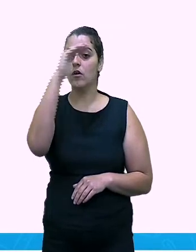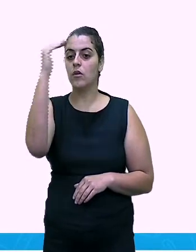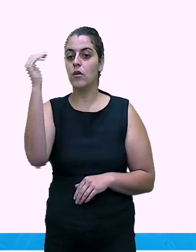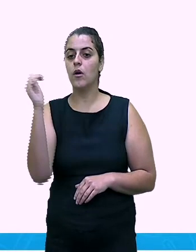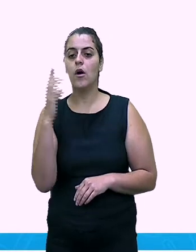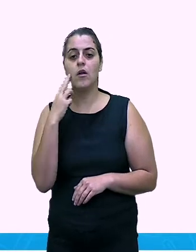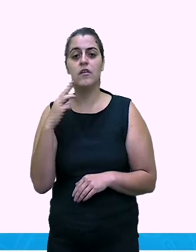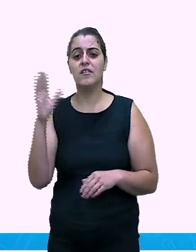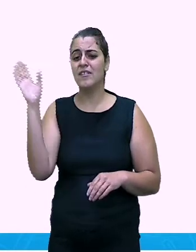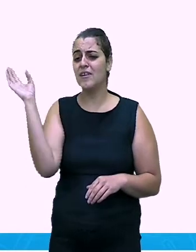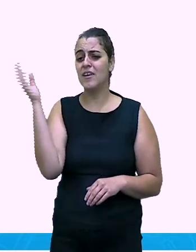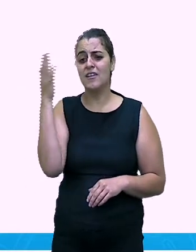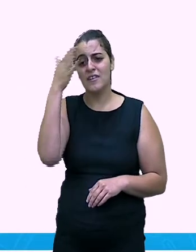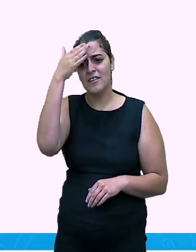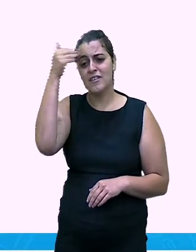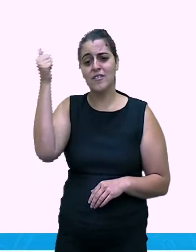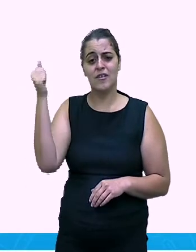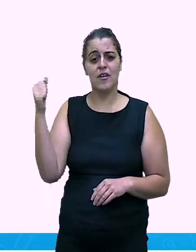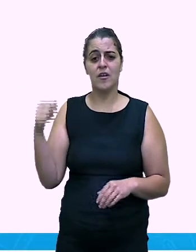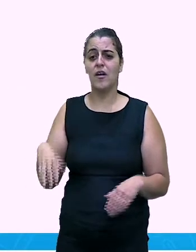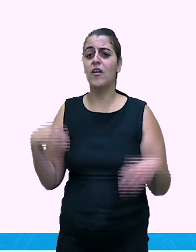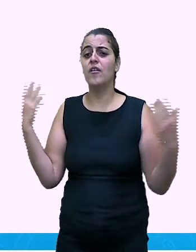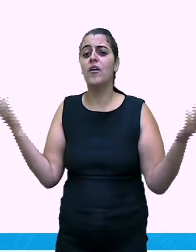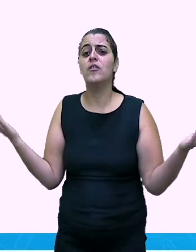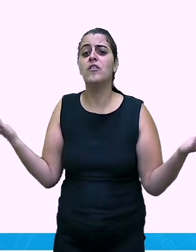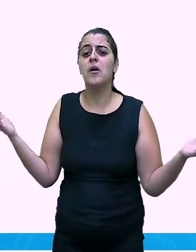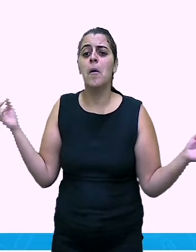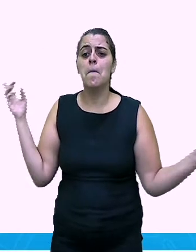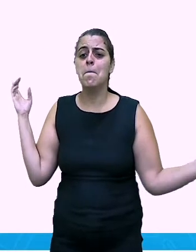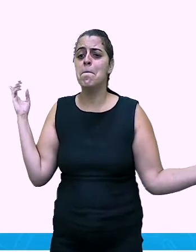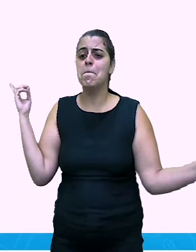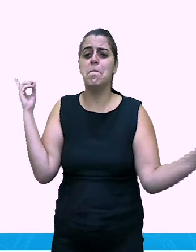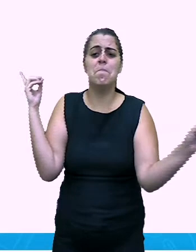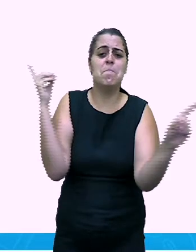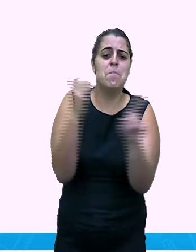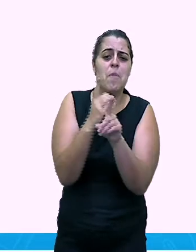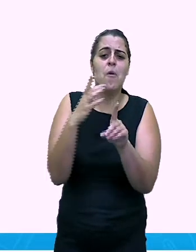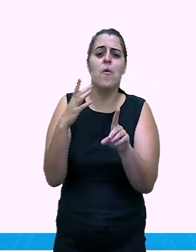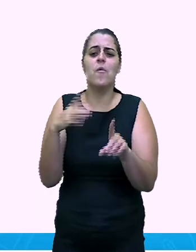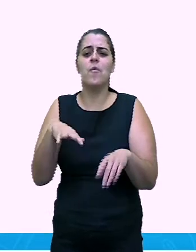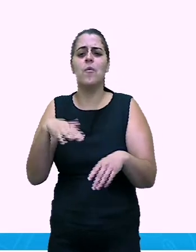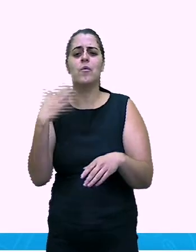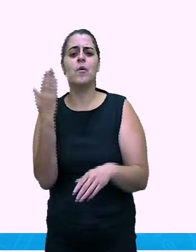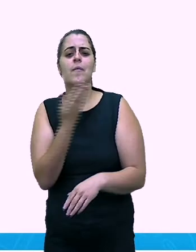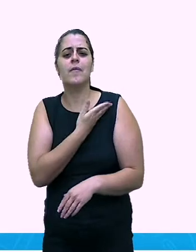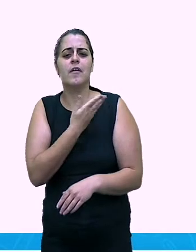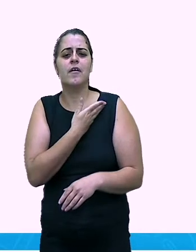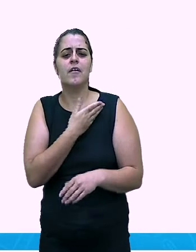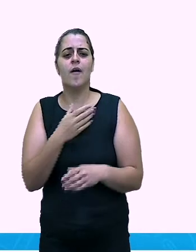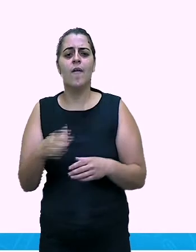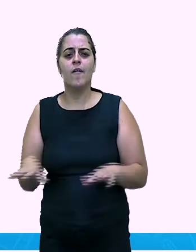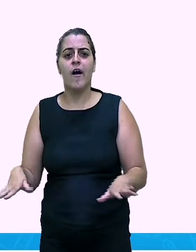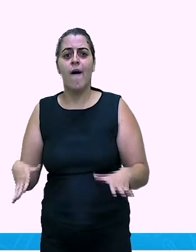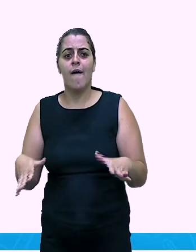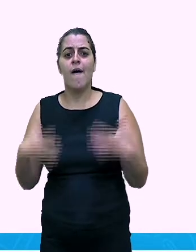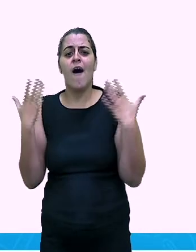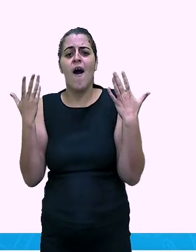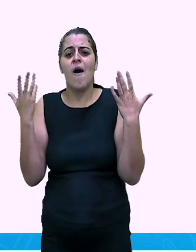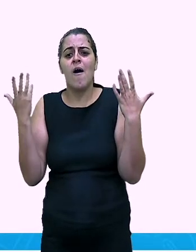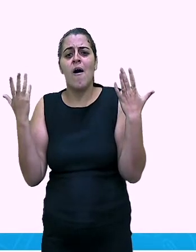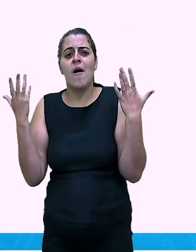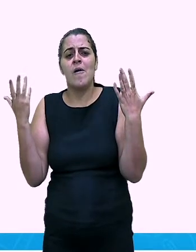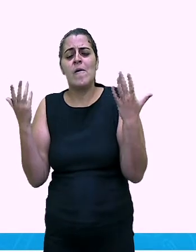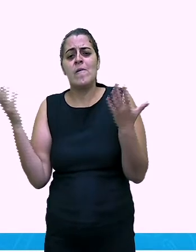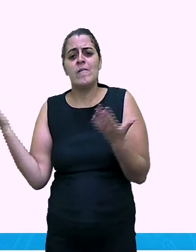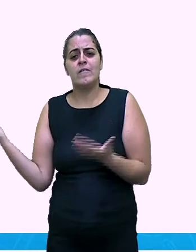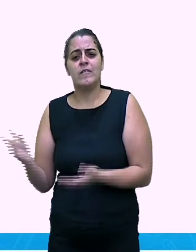olhar para frente e acabou fazendo o quê? Batendo no amiguinho. E quando ela bateu, que ela